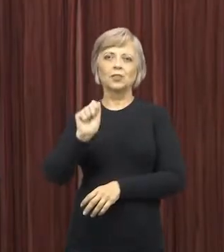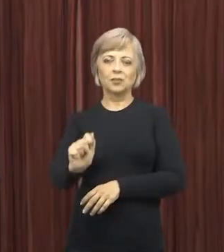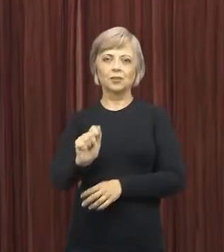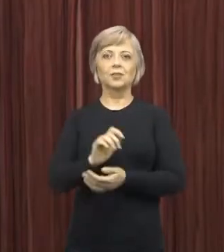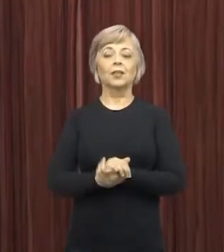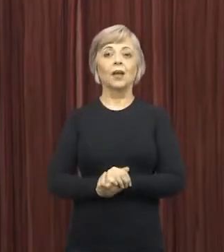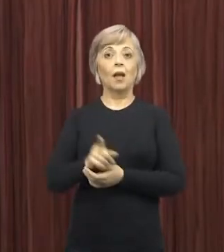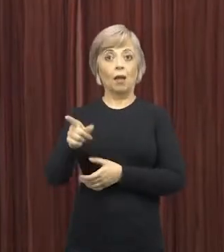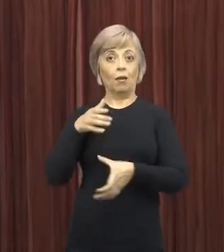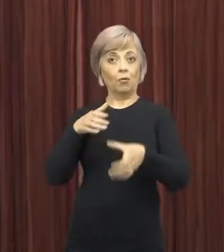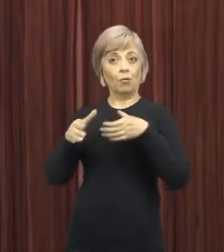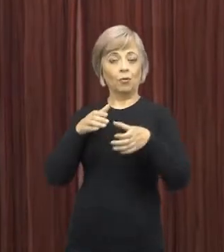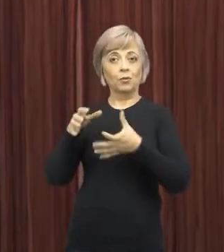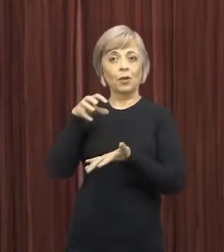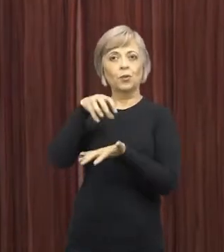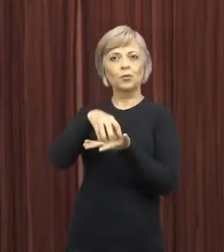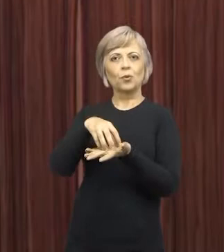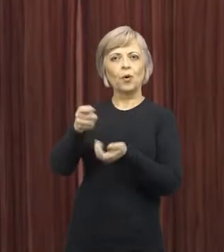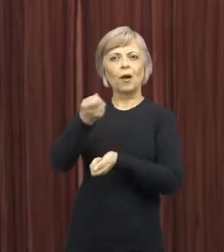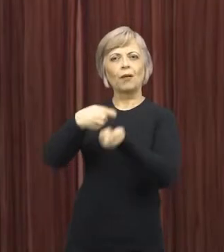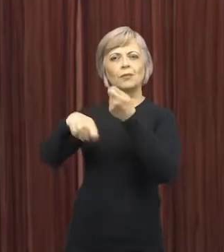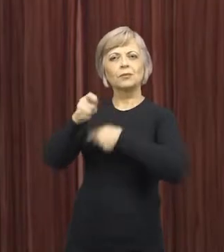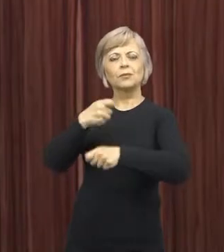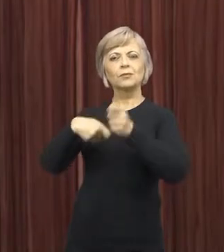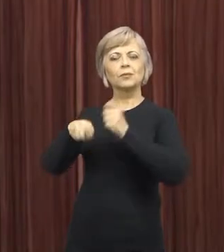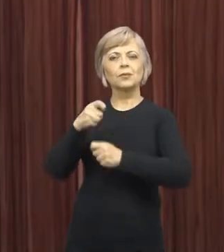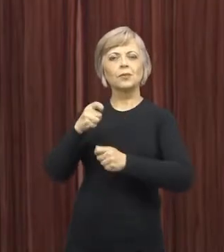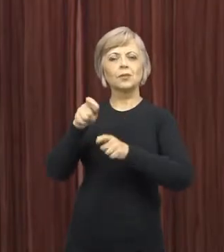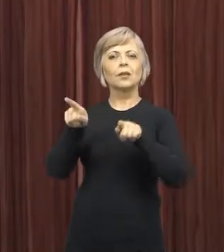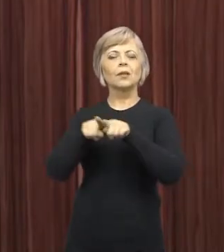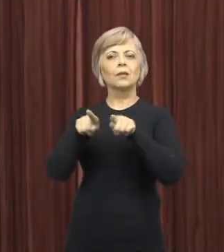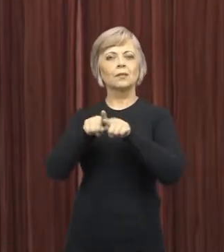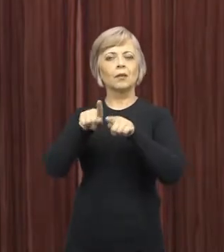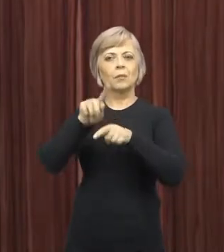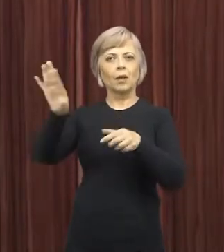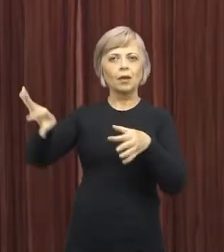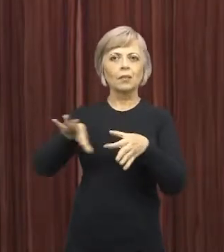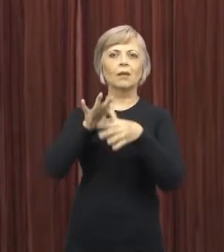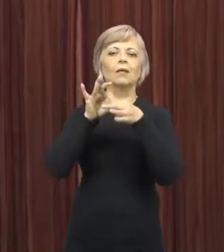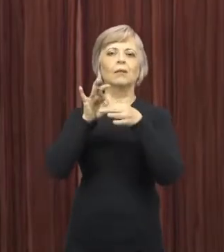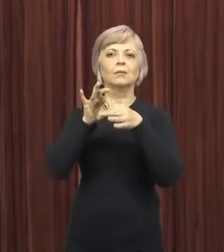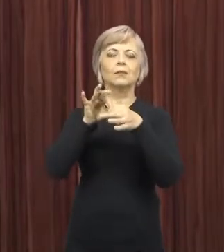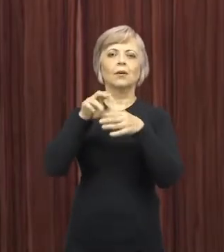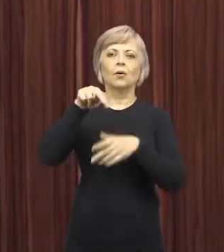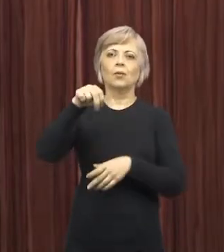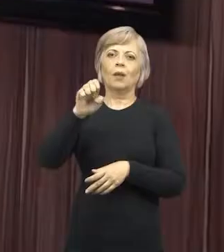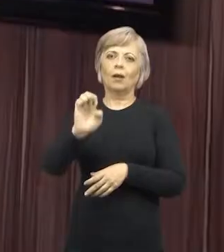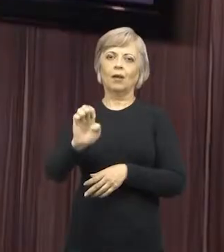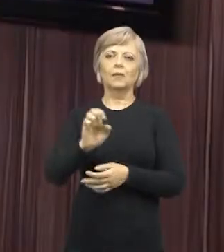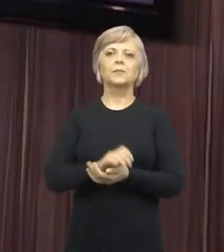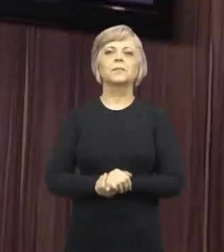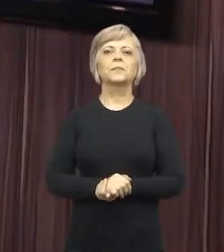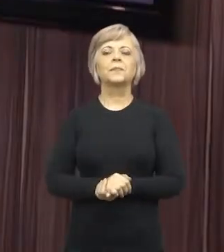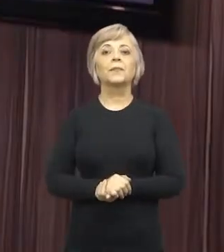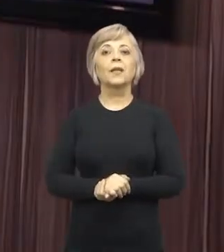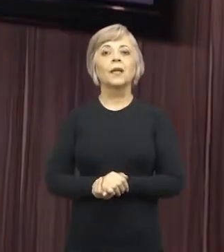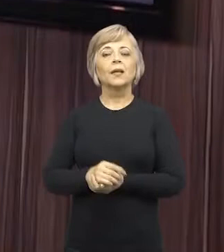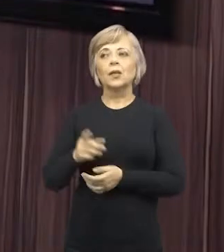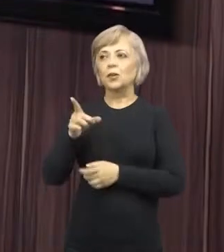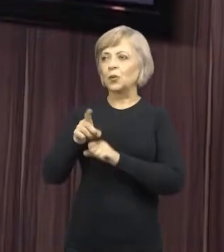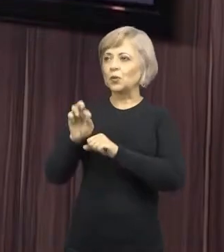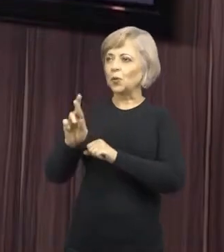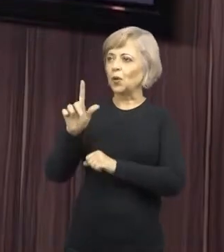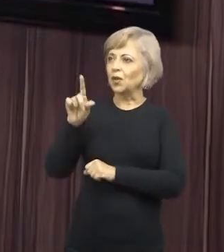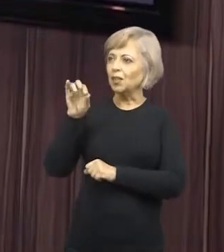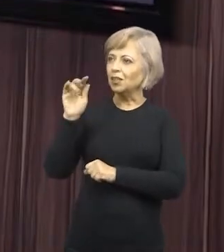que é a coordenadora do Núcleo de Articulação e Integração, o NAI, do MPRJ. Olá, doutora Lígia, muito obrigada